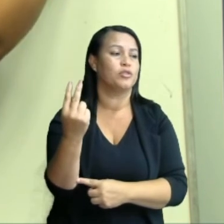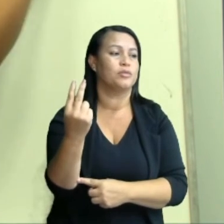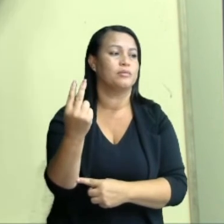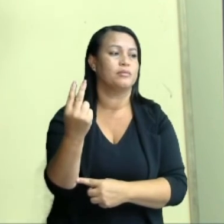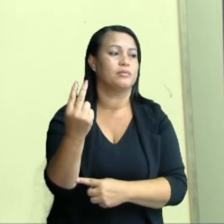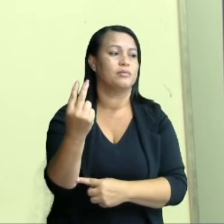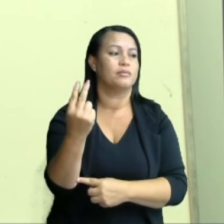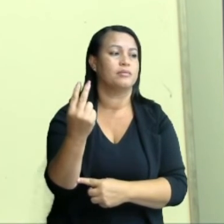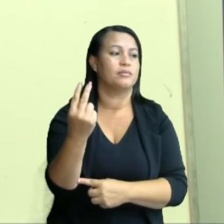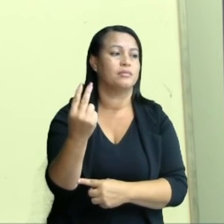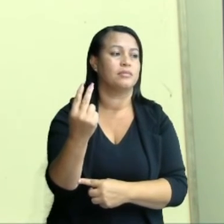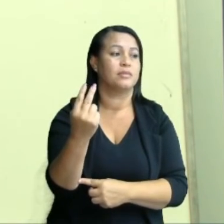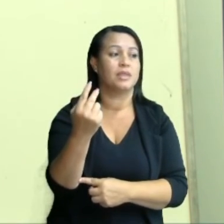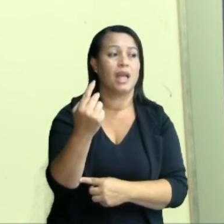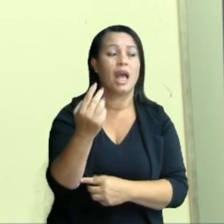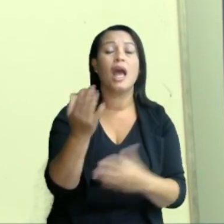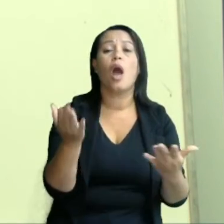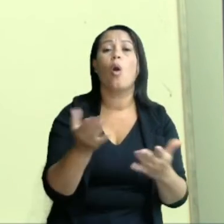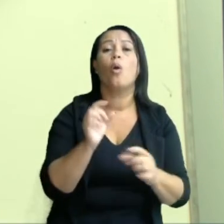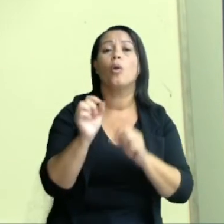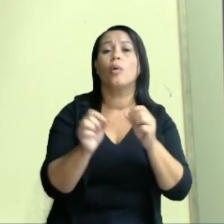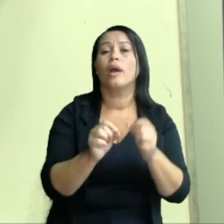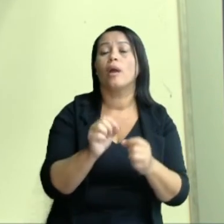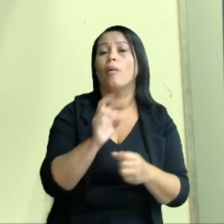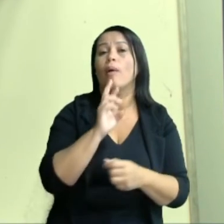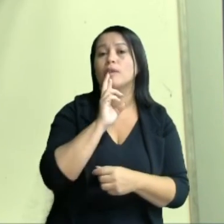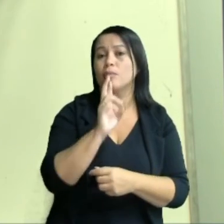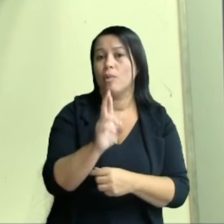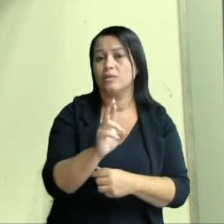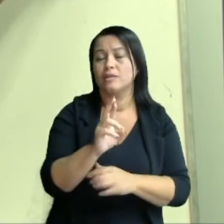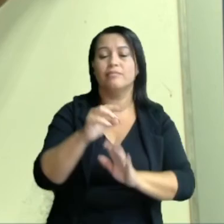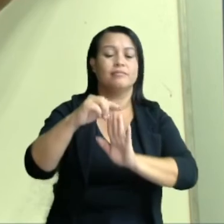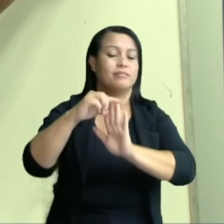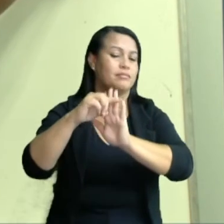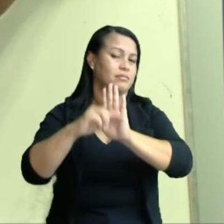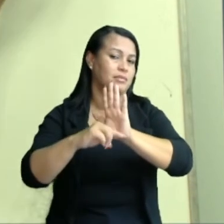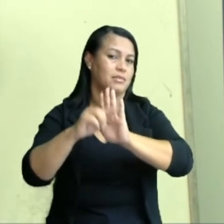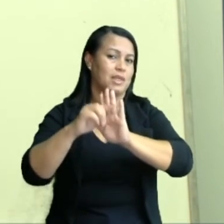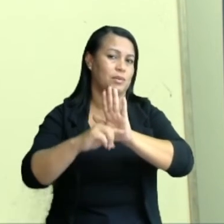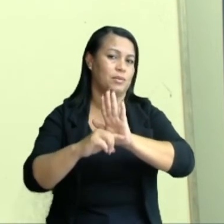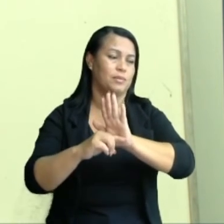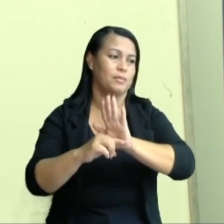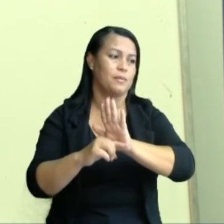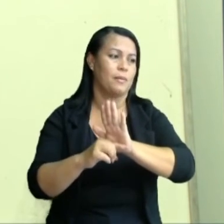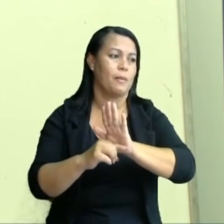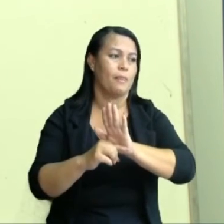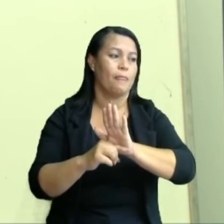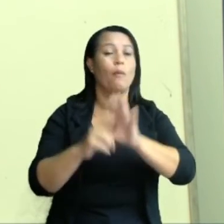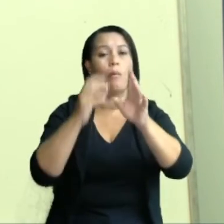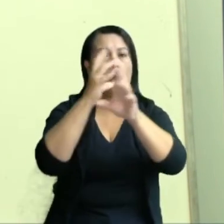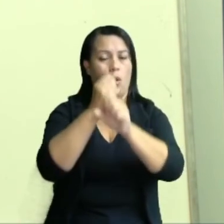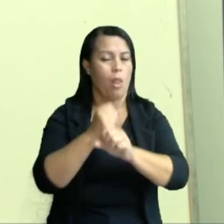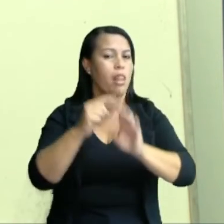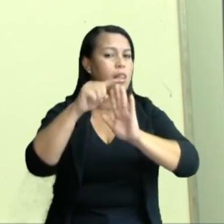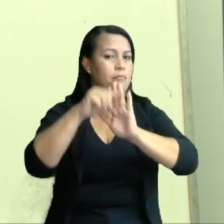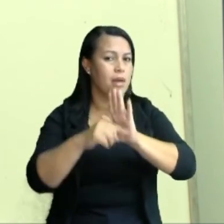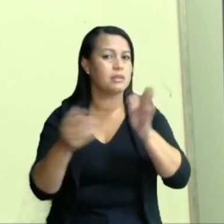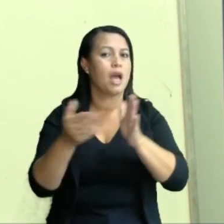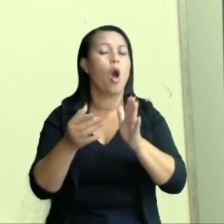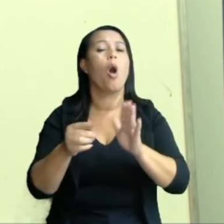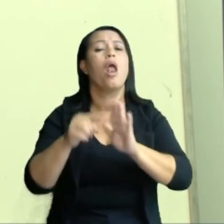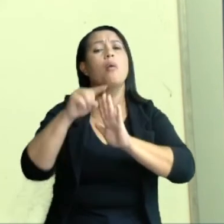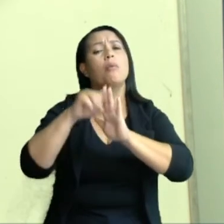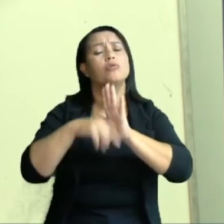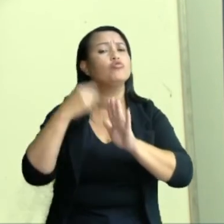2. E qual é a operação? Menos. E agora eu faço a